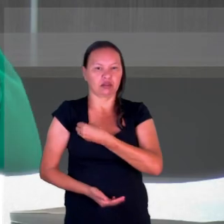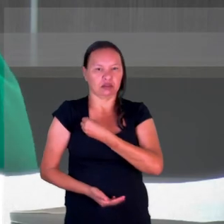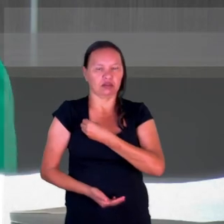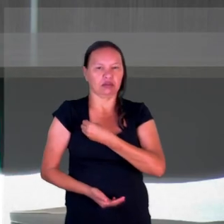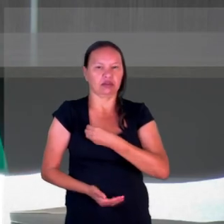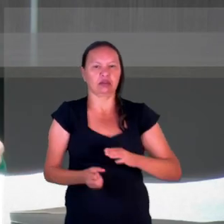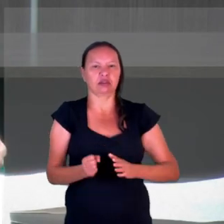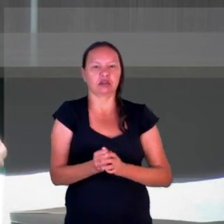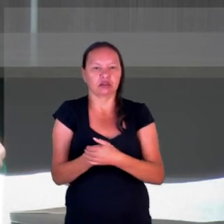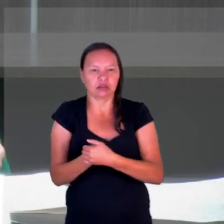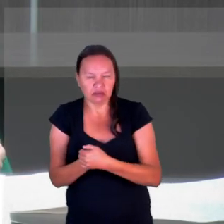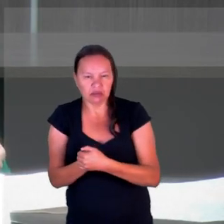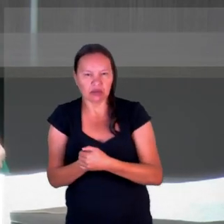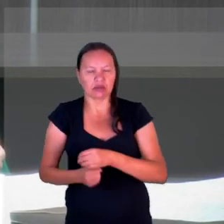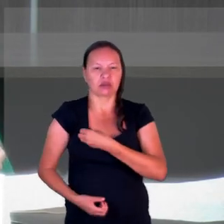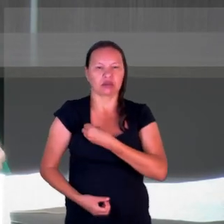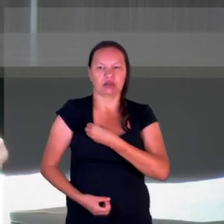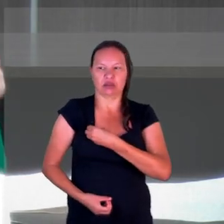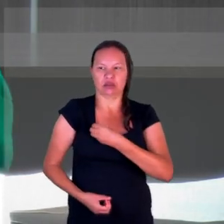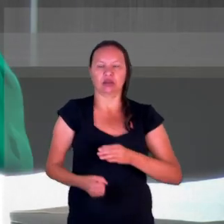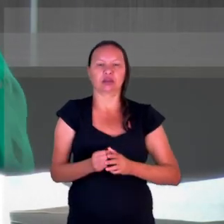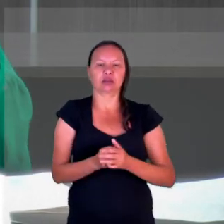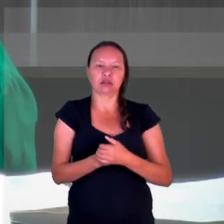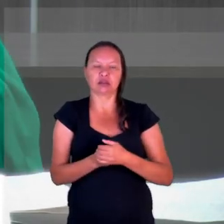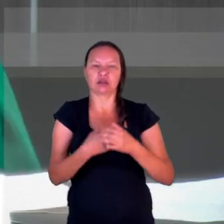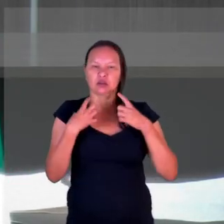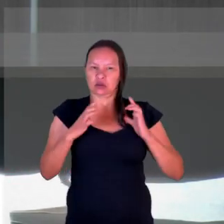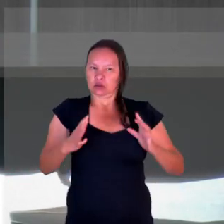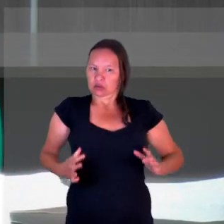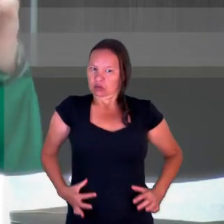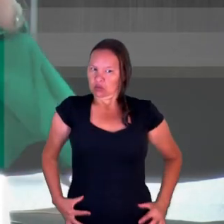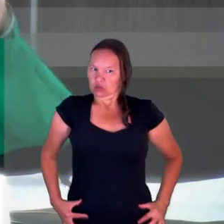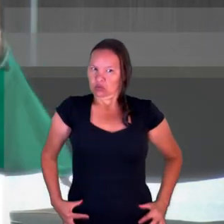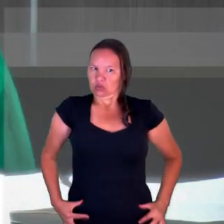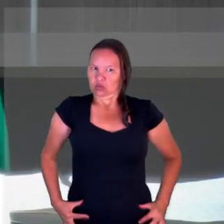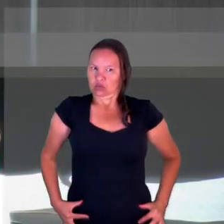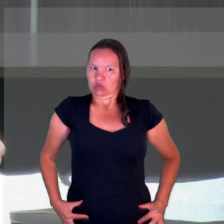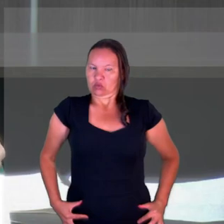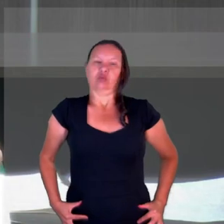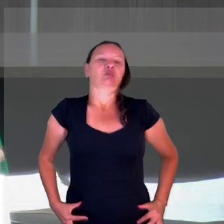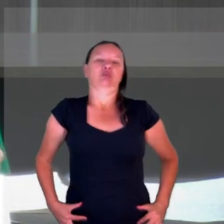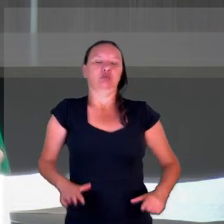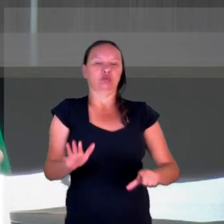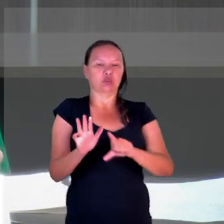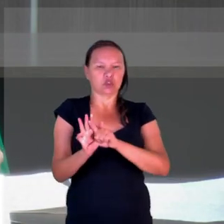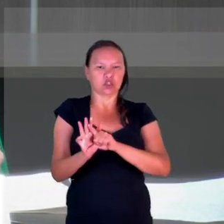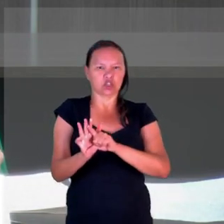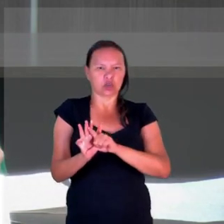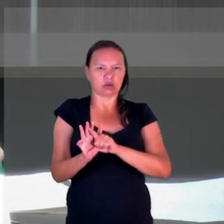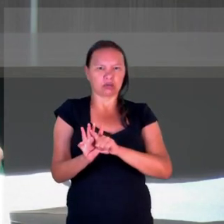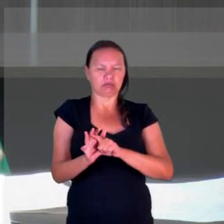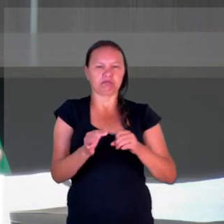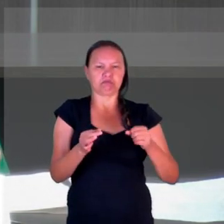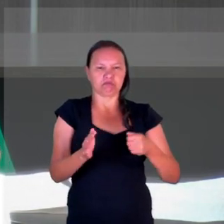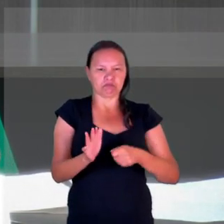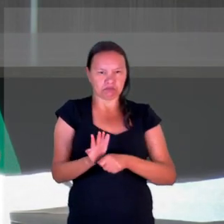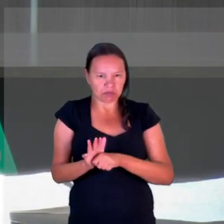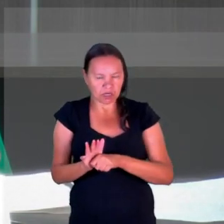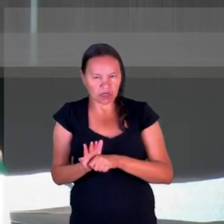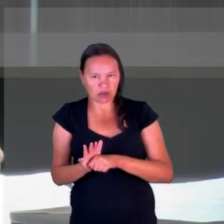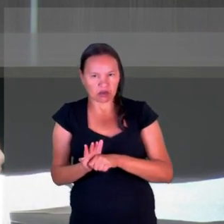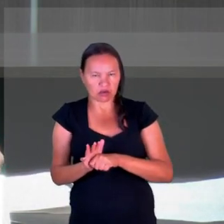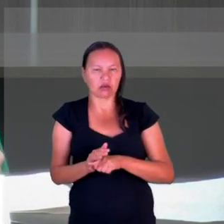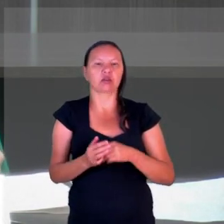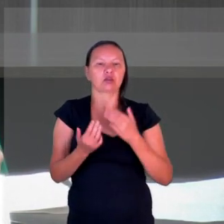defesa da integridade corporal não limita-se à Esfera do Direito Penal hoje sabe--se que